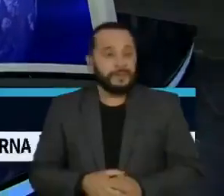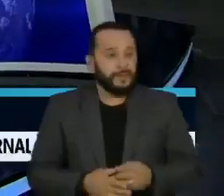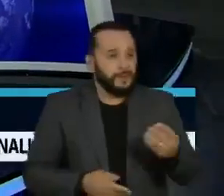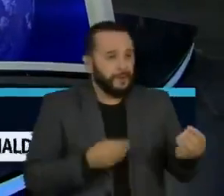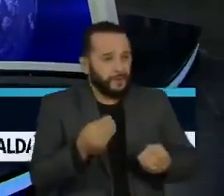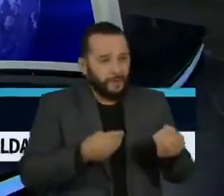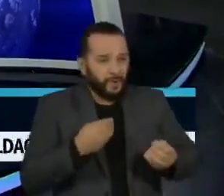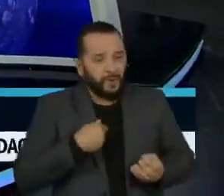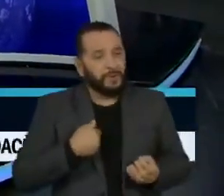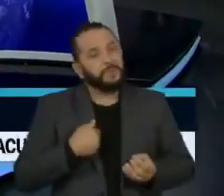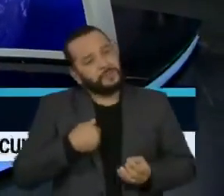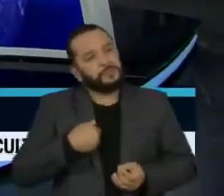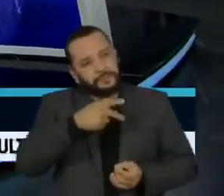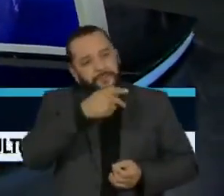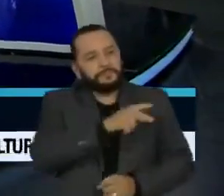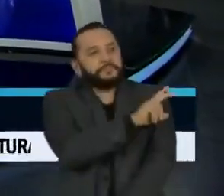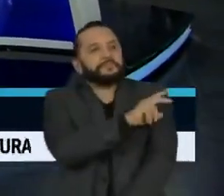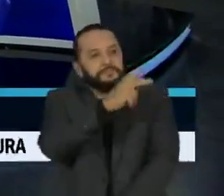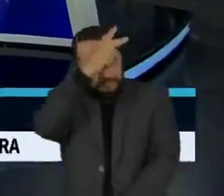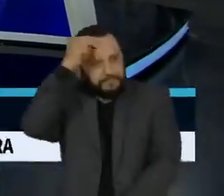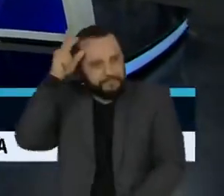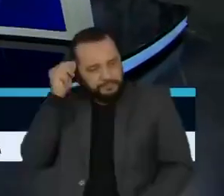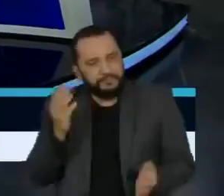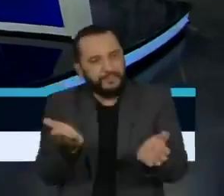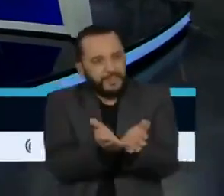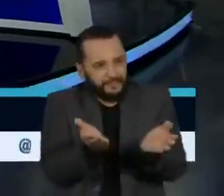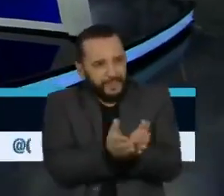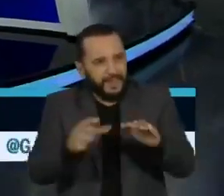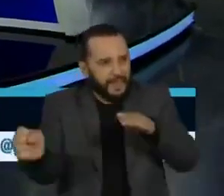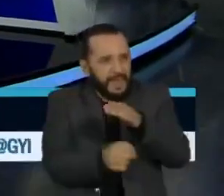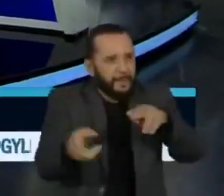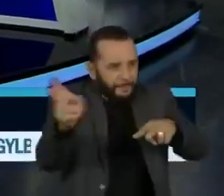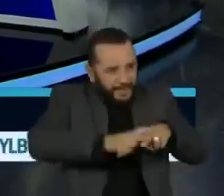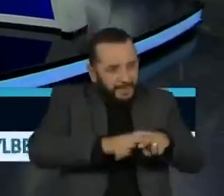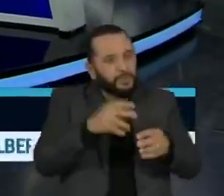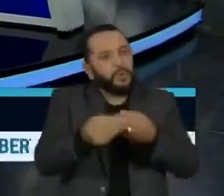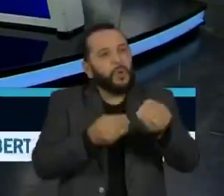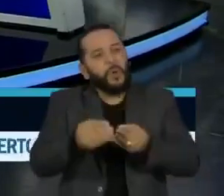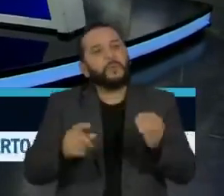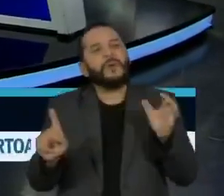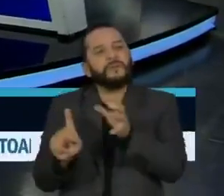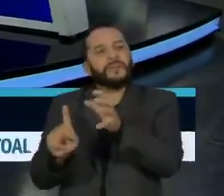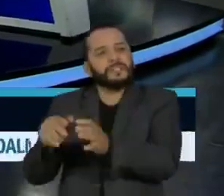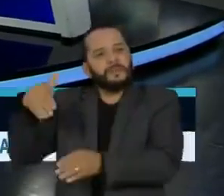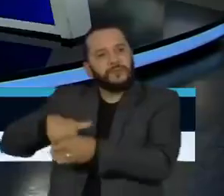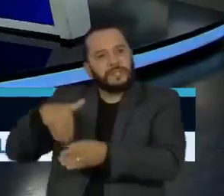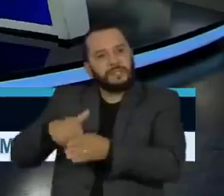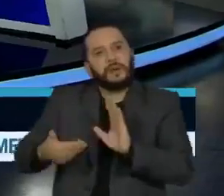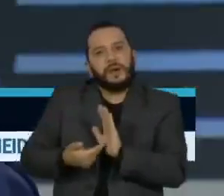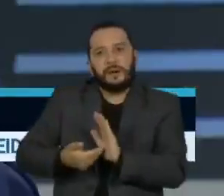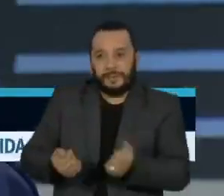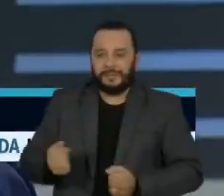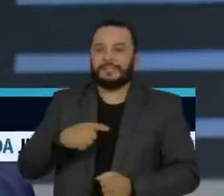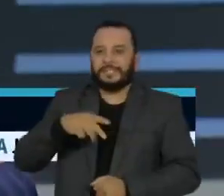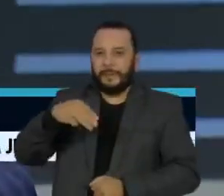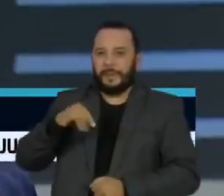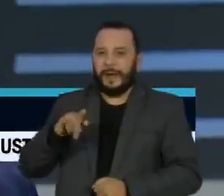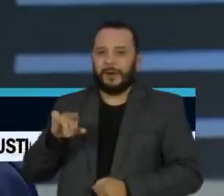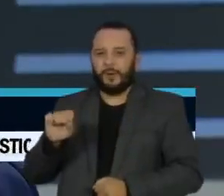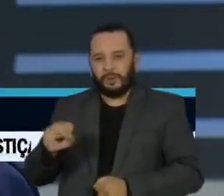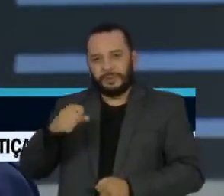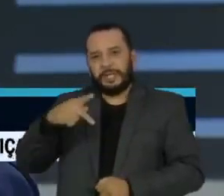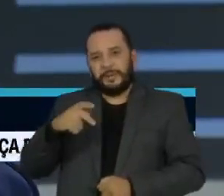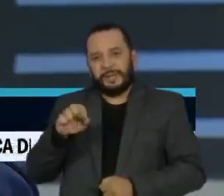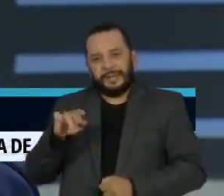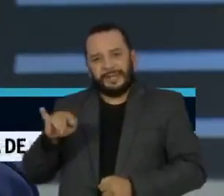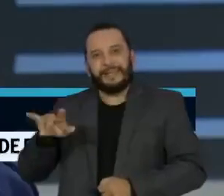Crivella nessa eleição para câmara o Marcos Pereira é presidente dos republicanos eram dos pré-candidatos né Mas